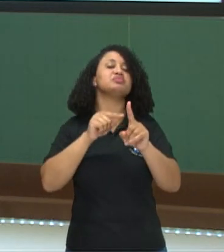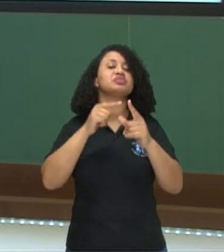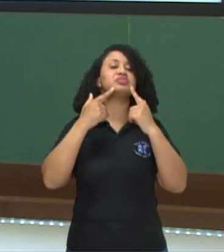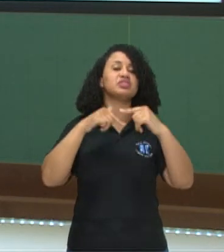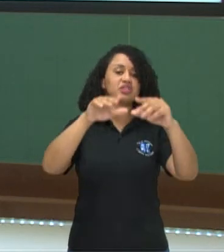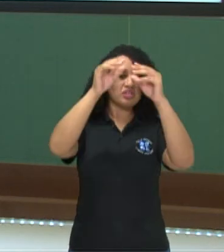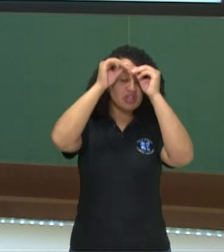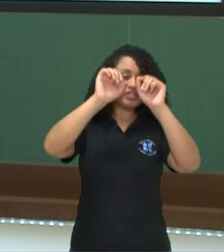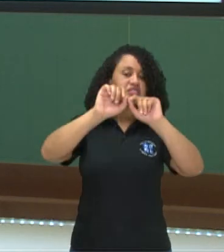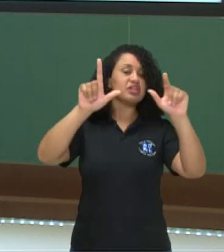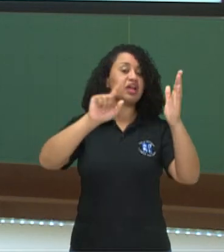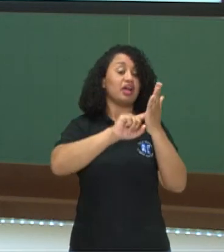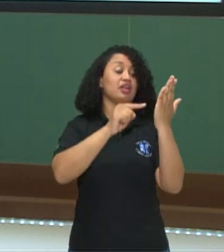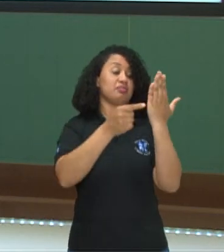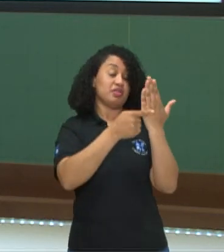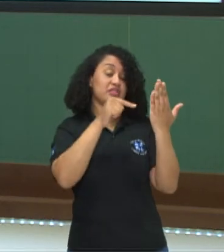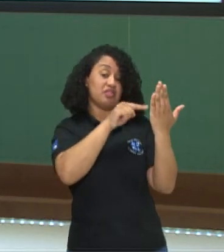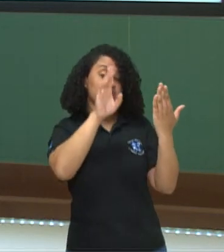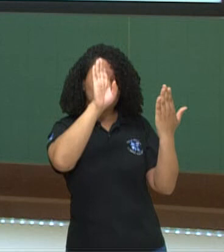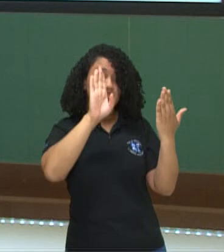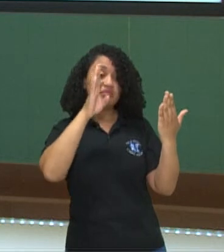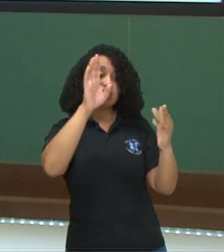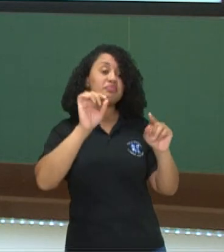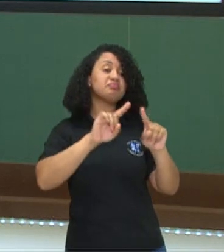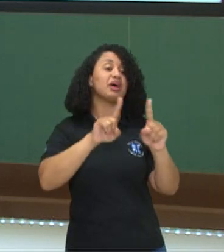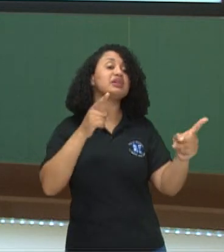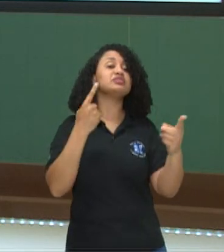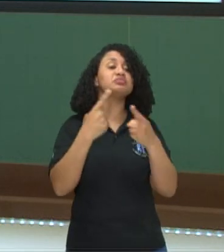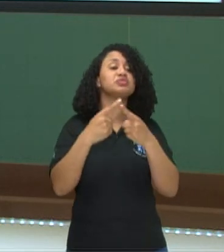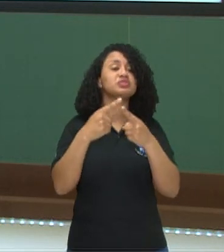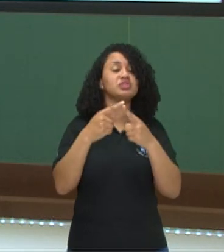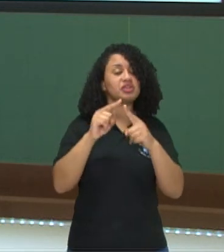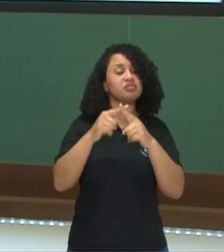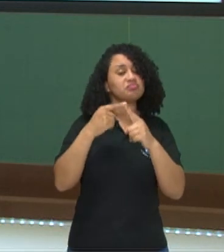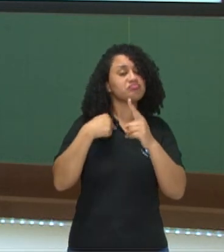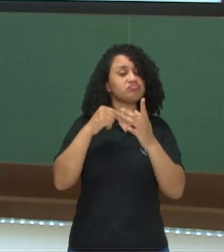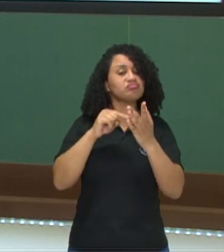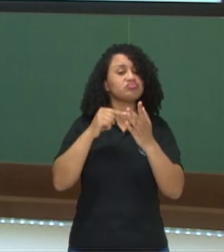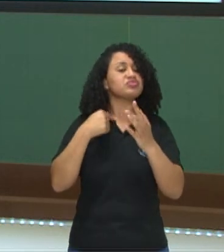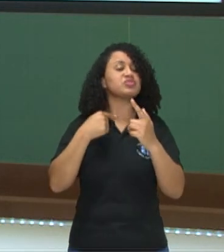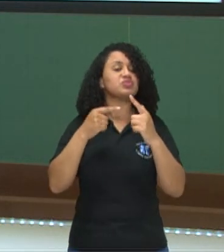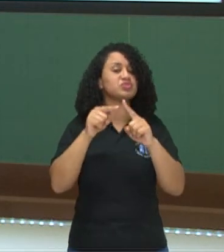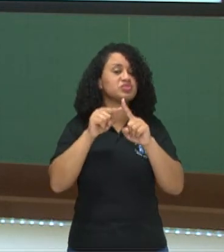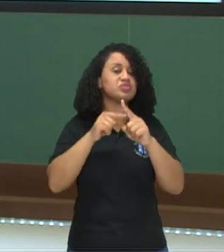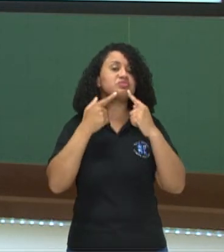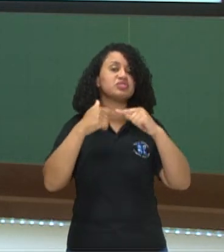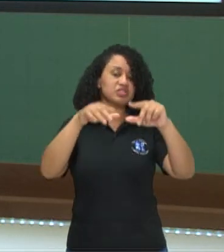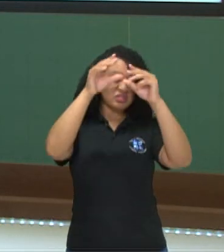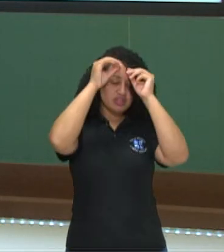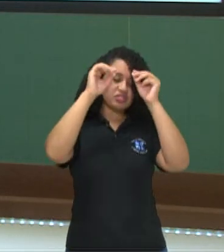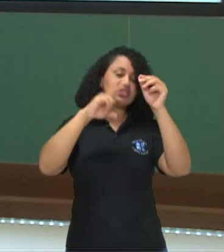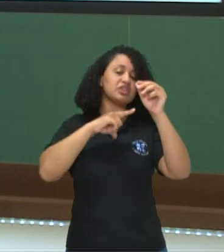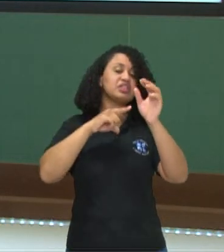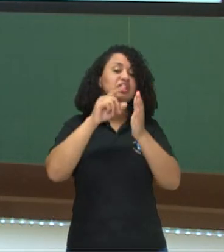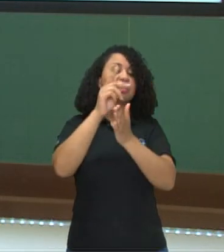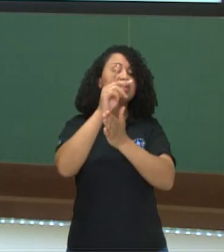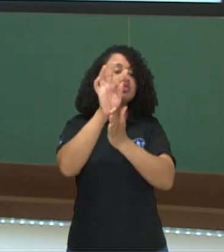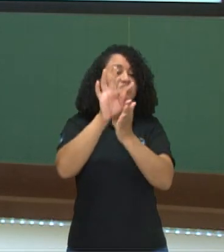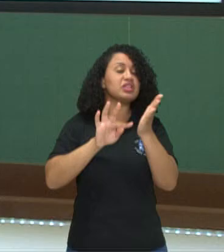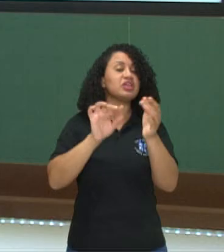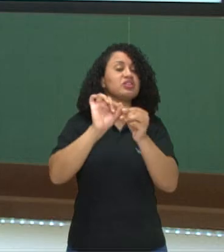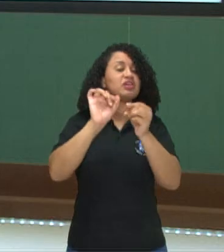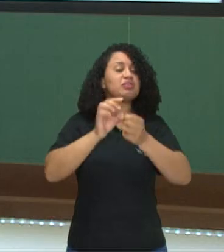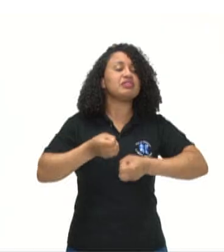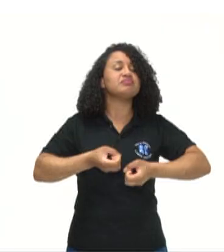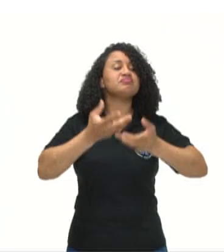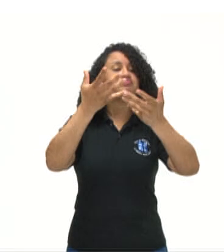Claro que a metáfora é a principal delas. Mas por quê? Porque as figuras de linguagem, elas deixam o texto mais expressivo. Então,